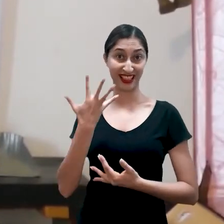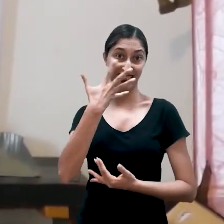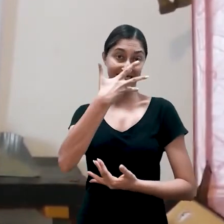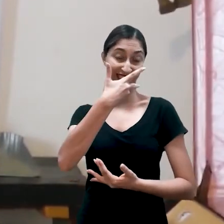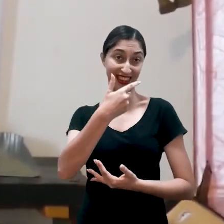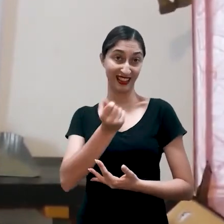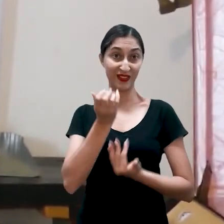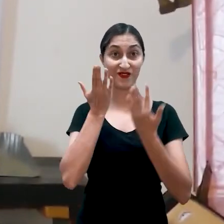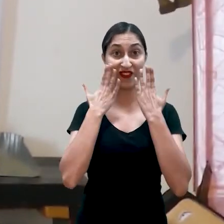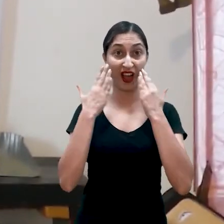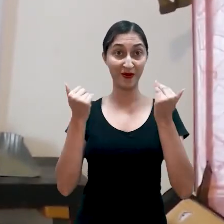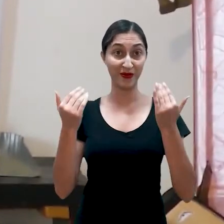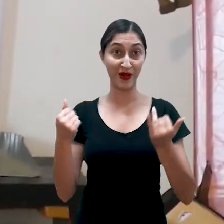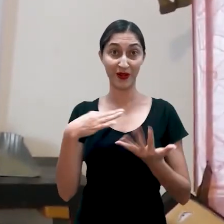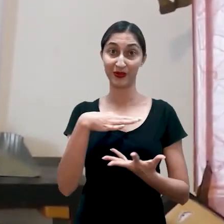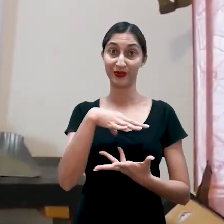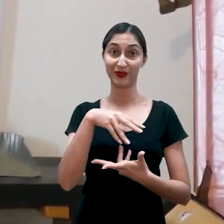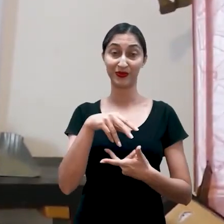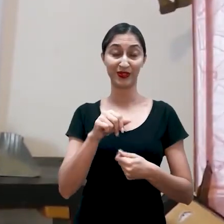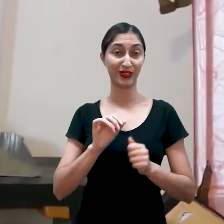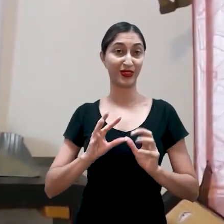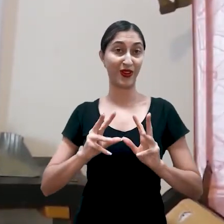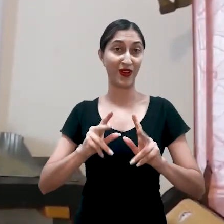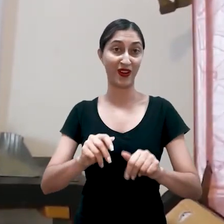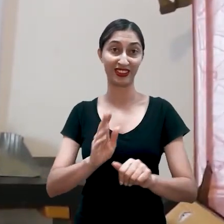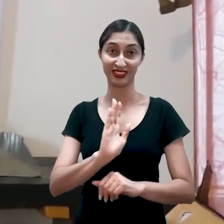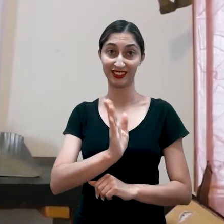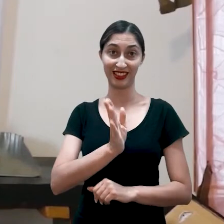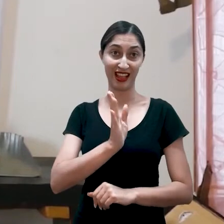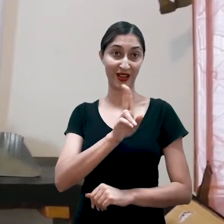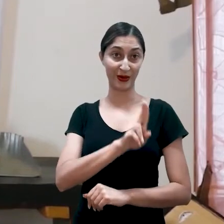e conhecido que ele seja no mundo.